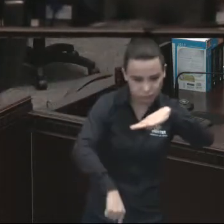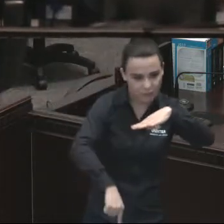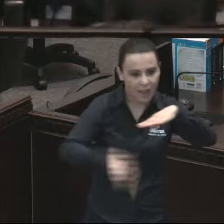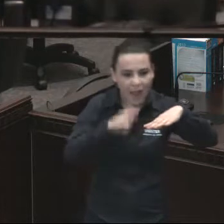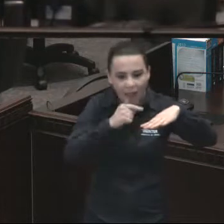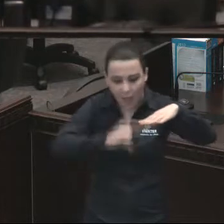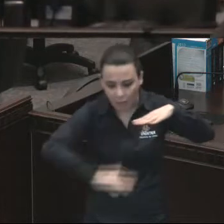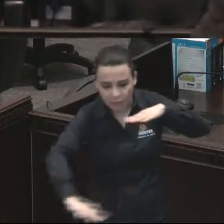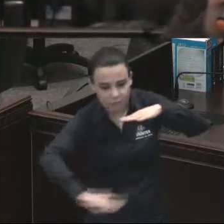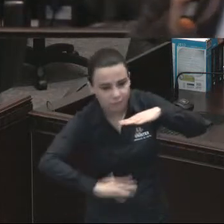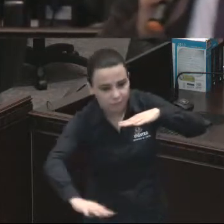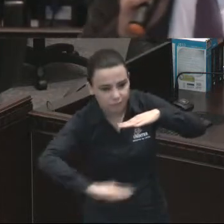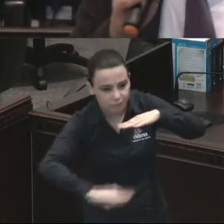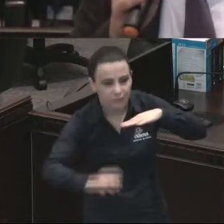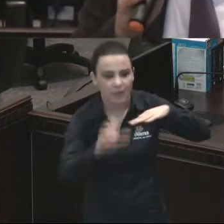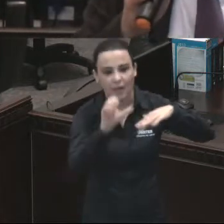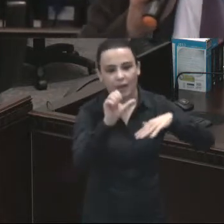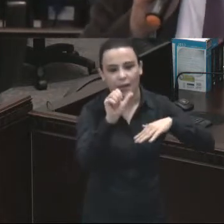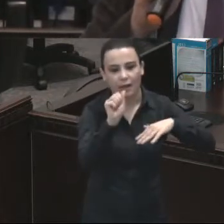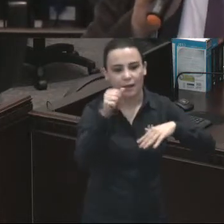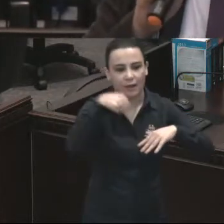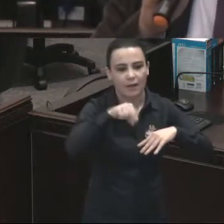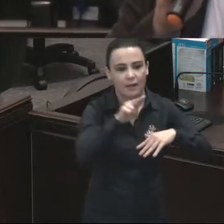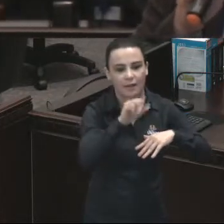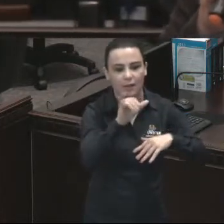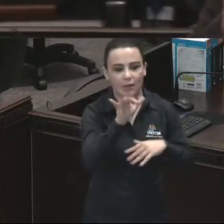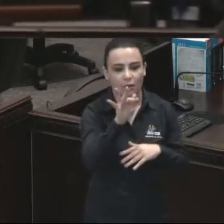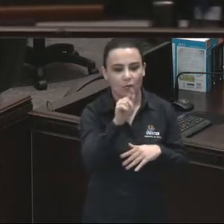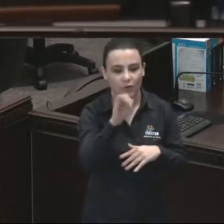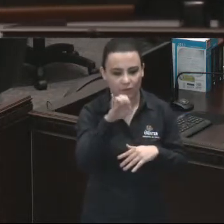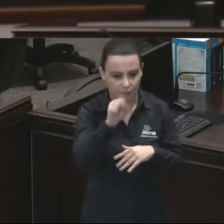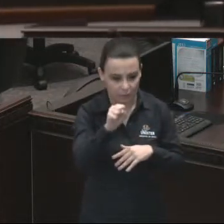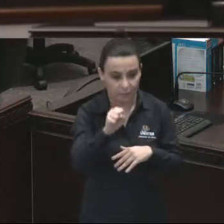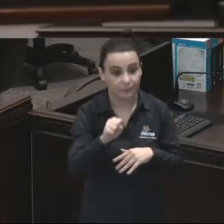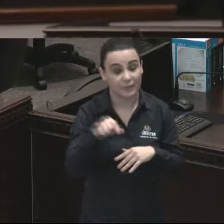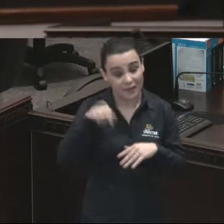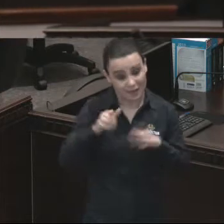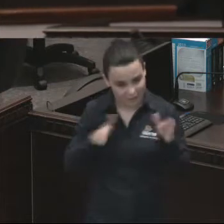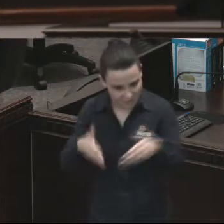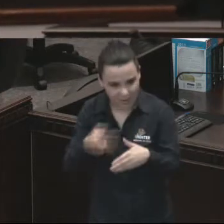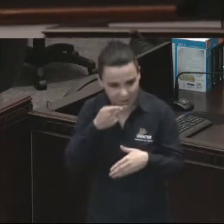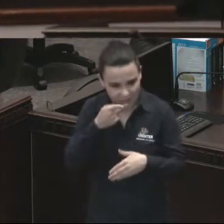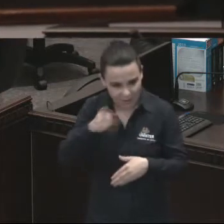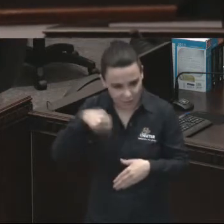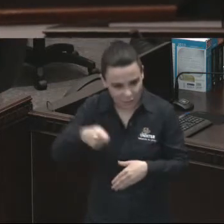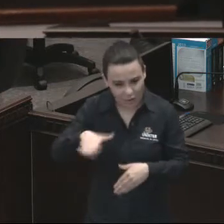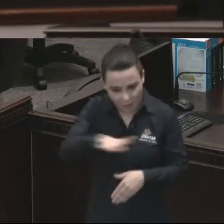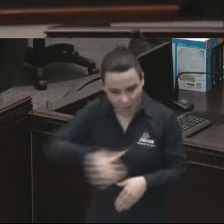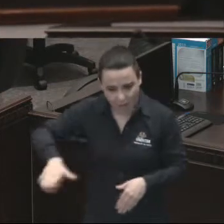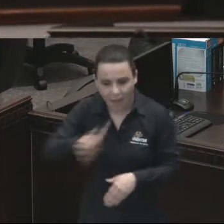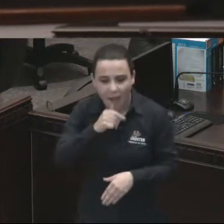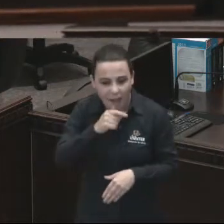A gente está focalizando mais água, mas a contaminação de fármacos, de fármacos